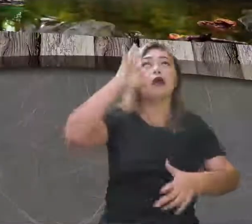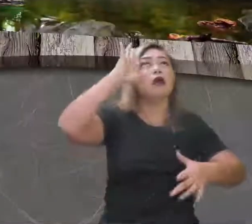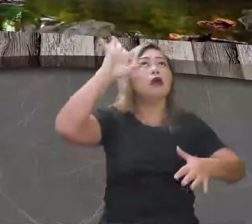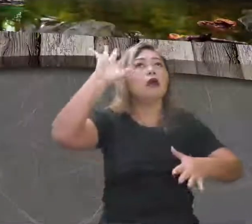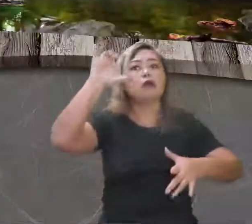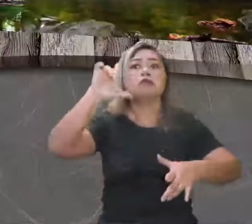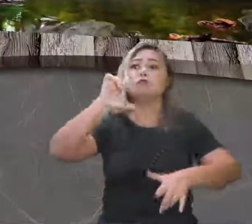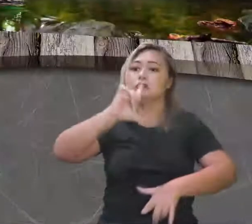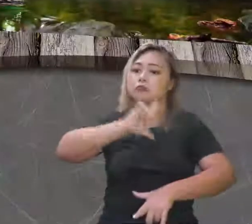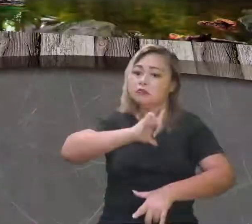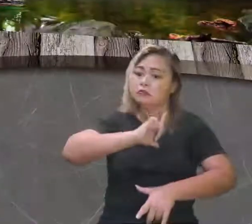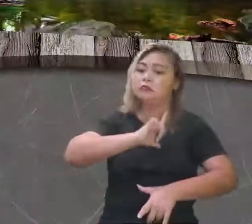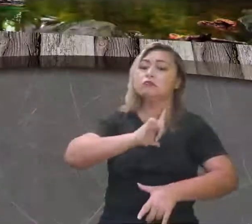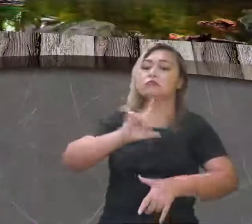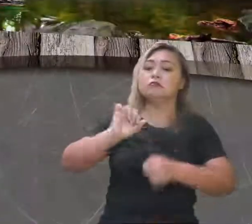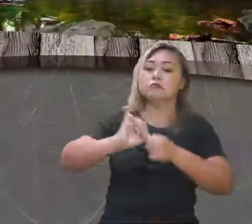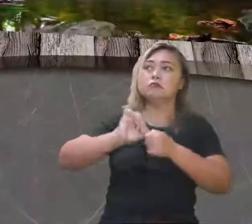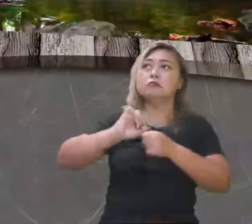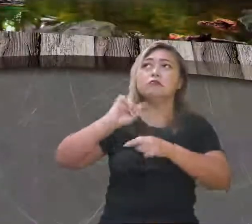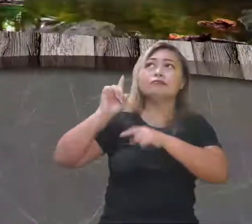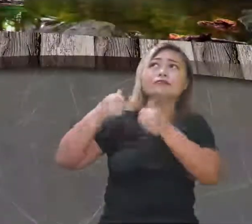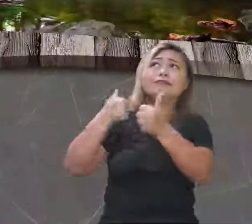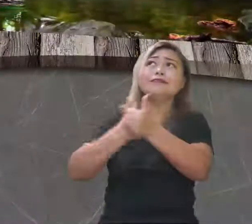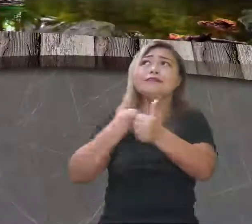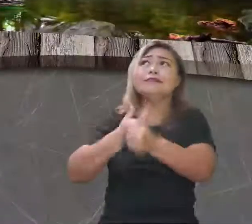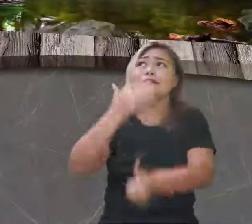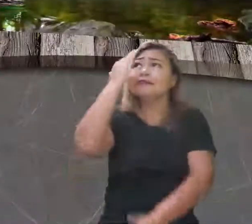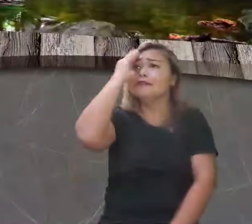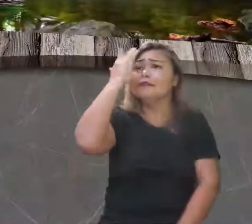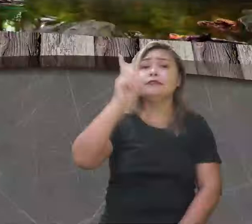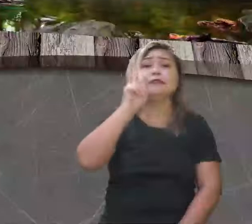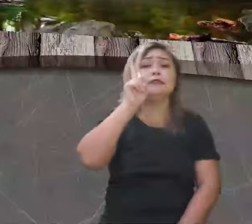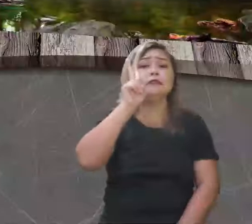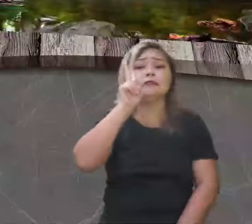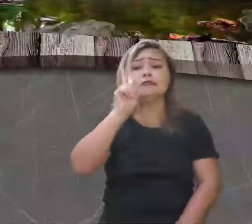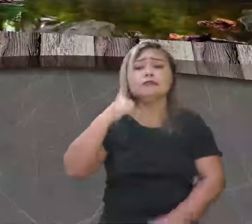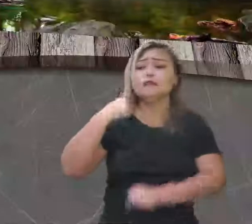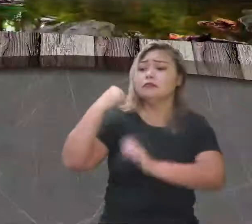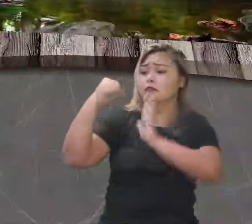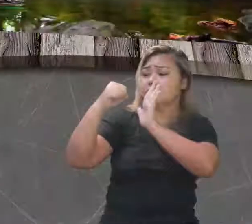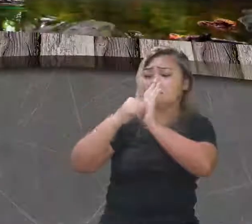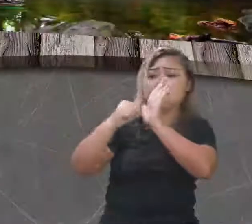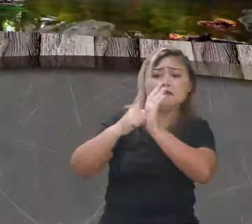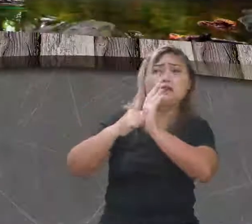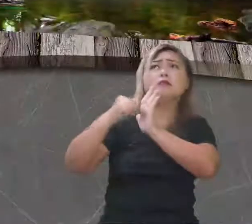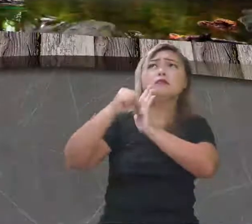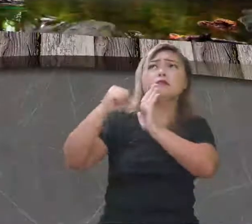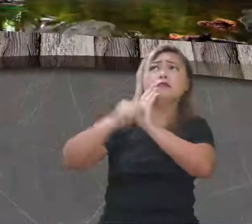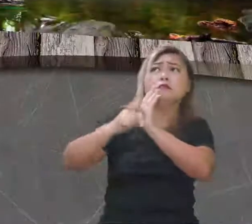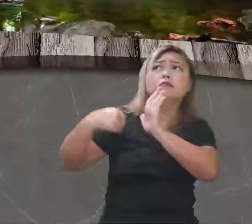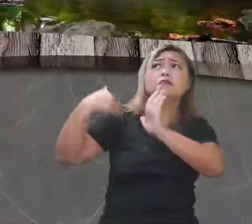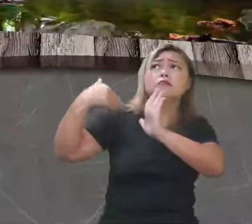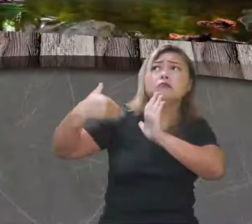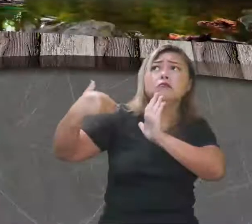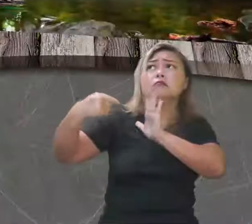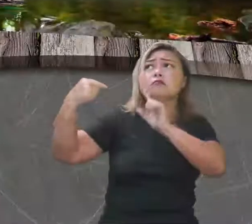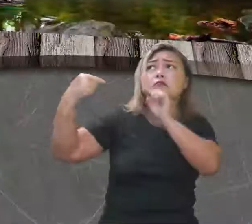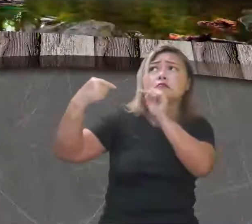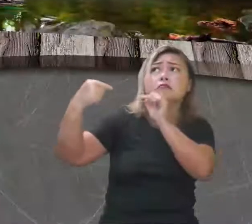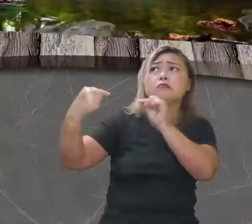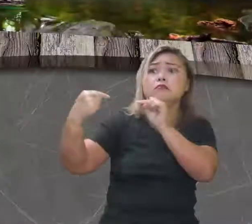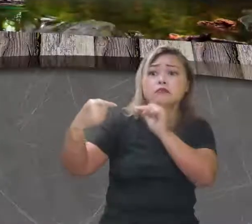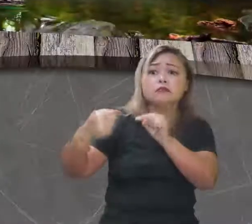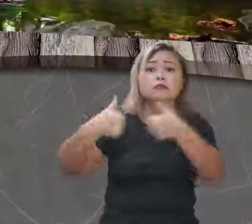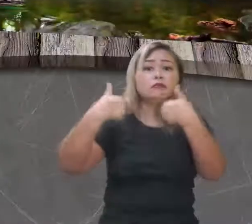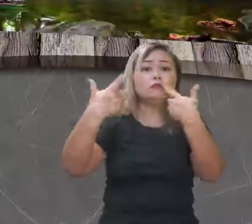teorias existentes para tentar compreender. E a gente tem que lembrar os séculos em que está se tratando tudo isso,